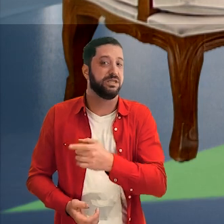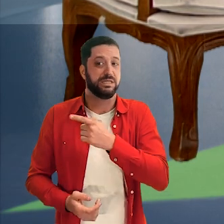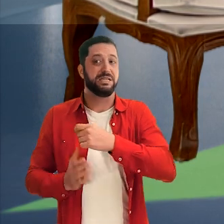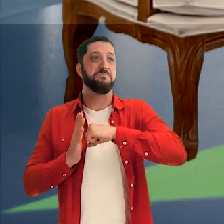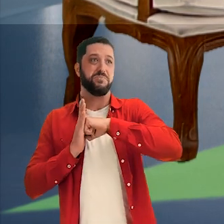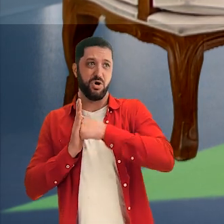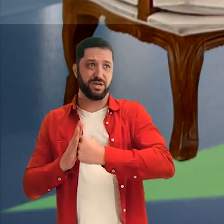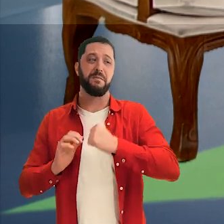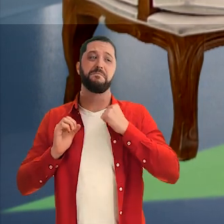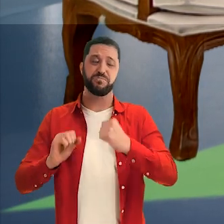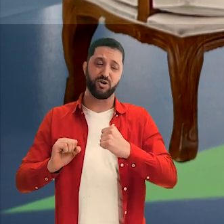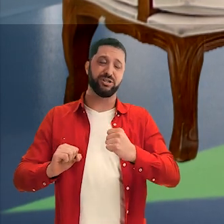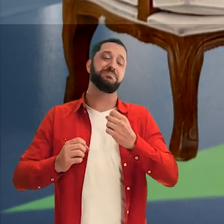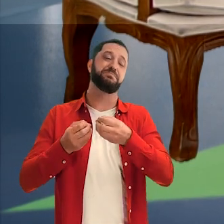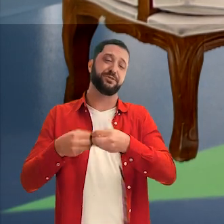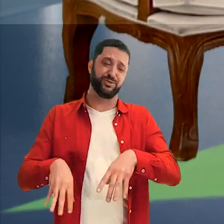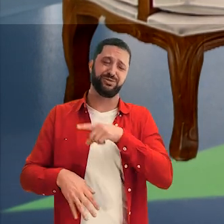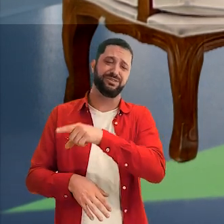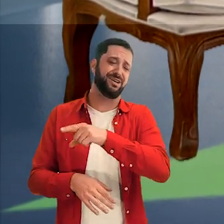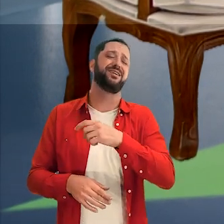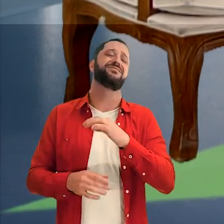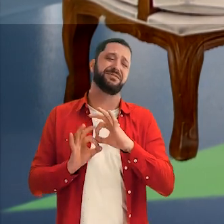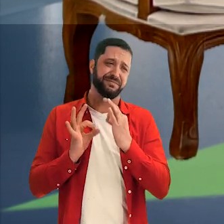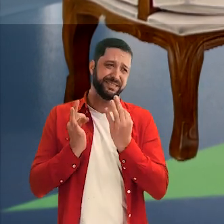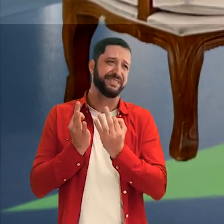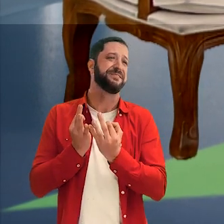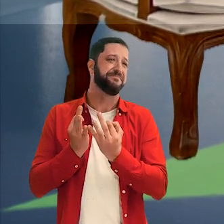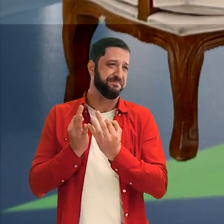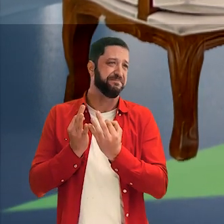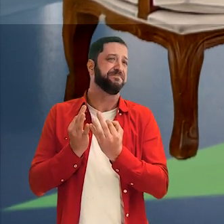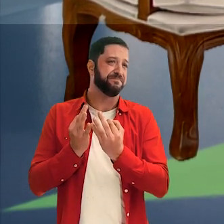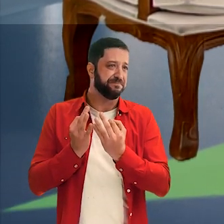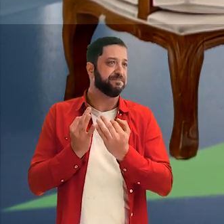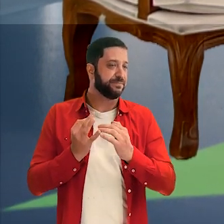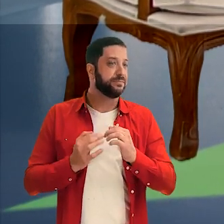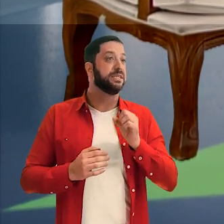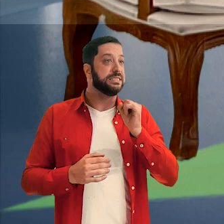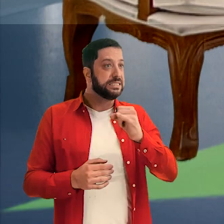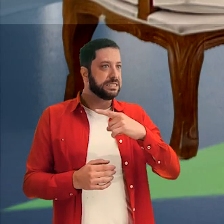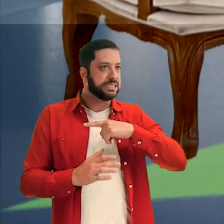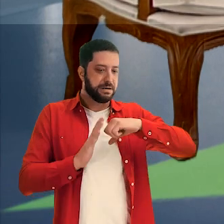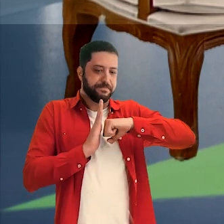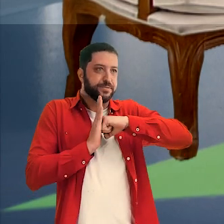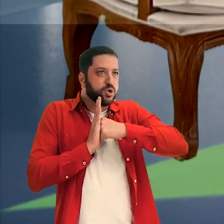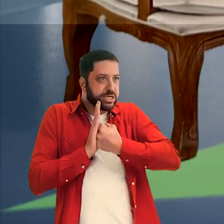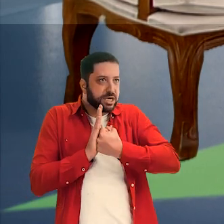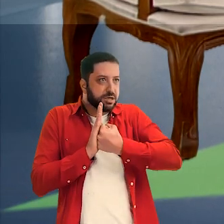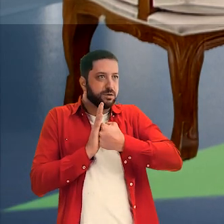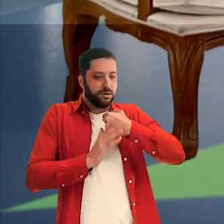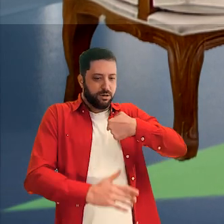é destrutivo. E a pessoa que tem, por exemplo, o bloqueio de passividade,